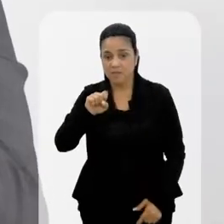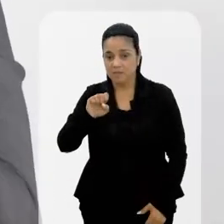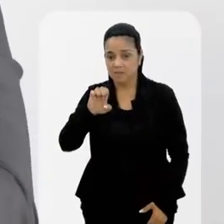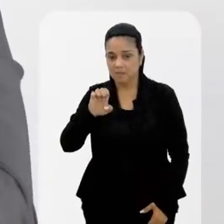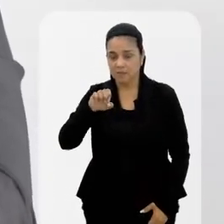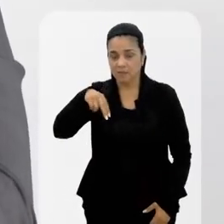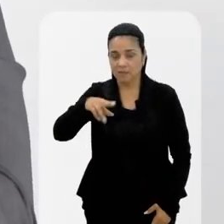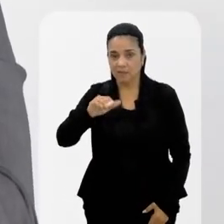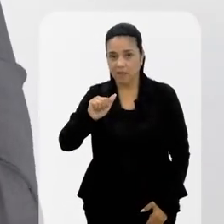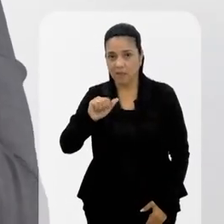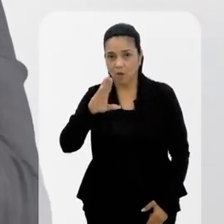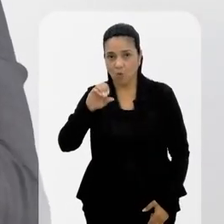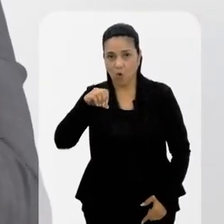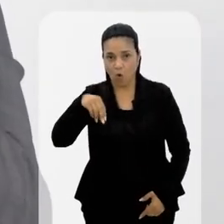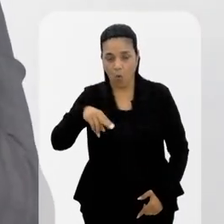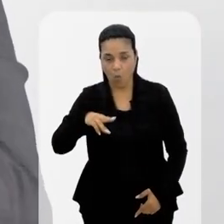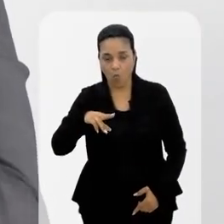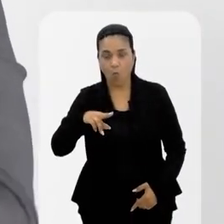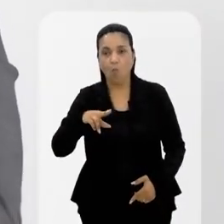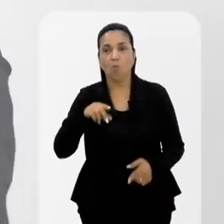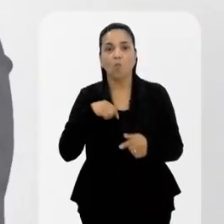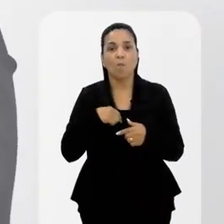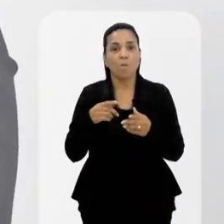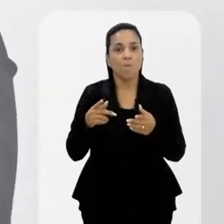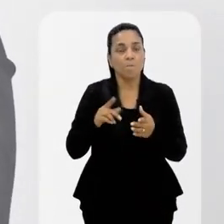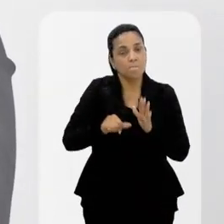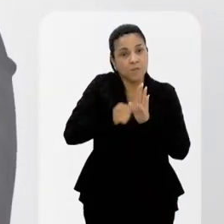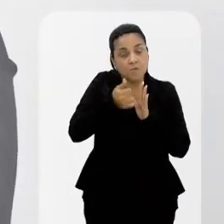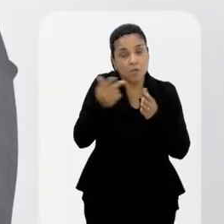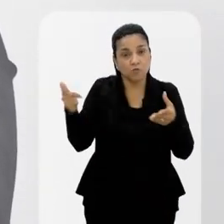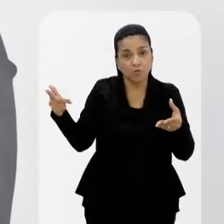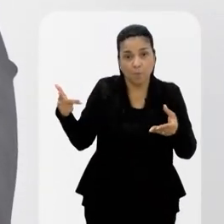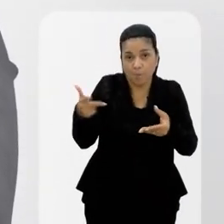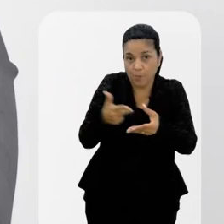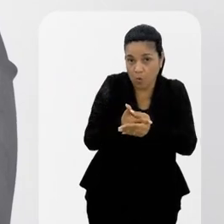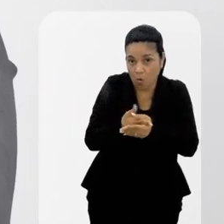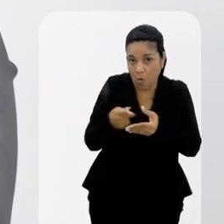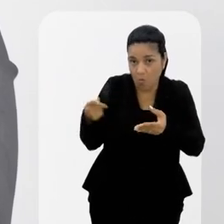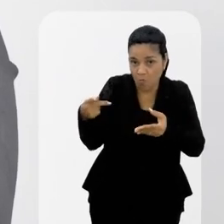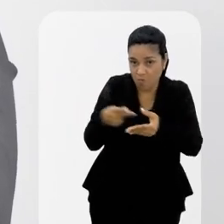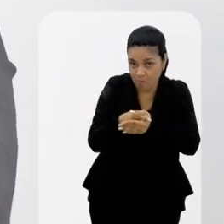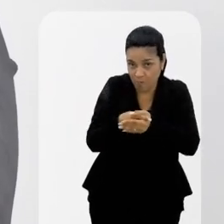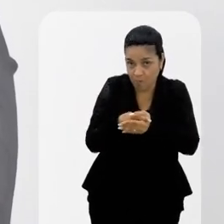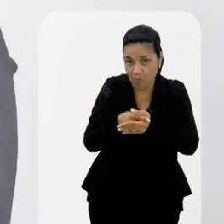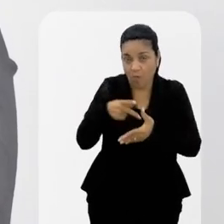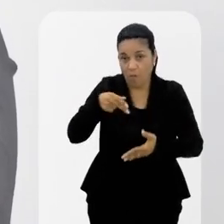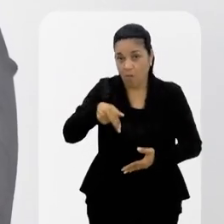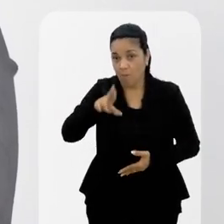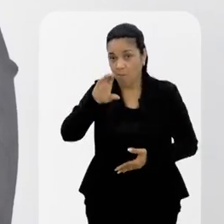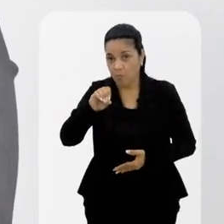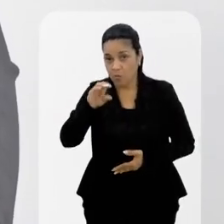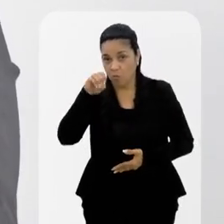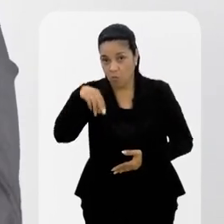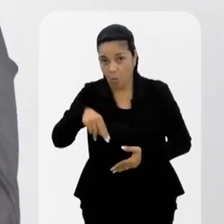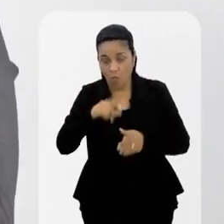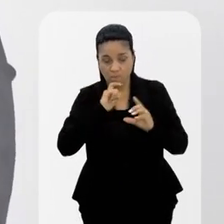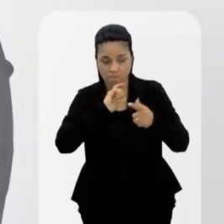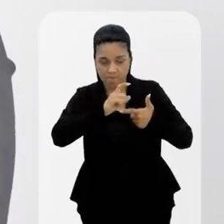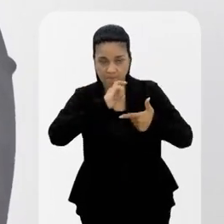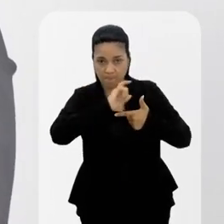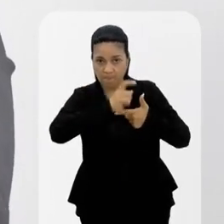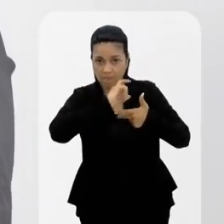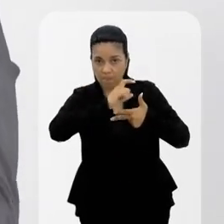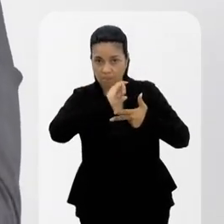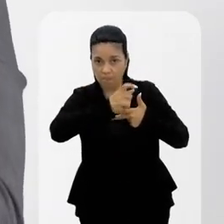ela fez essa organização com os PROCONs, a princípio só com os órgãos de proteção ao consumidor ligados ao aspecto